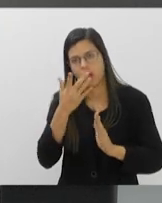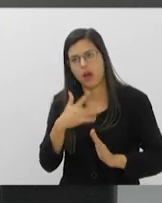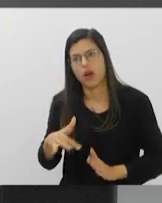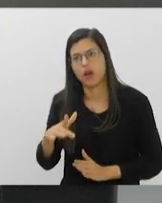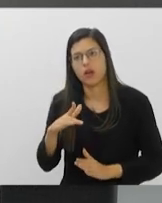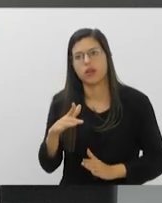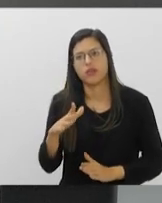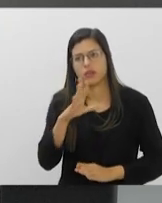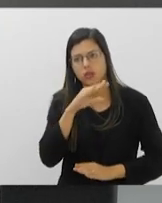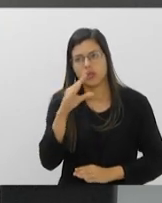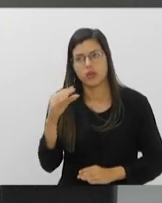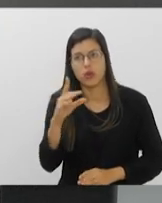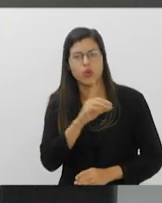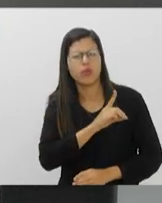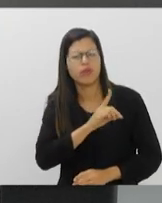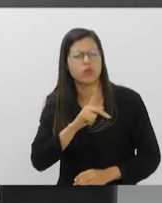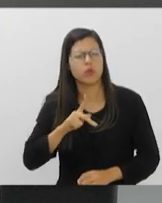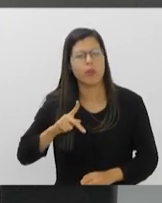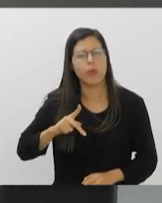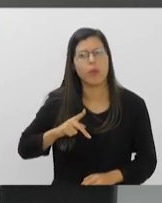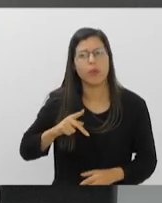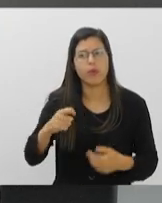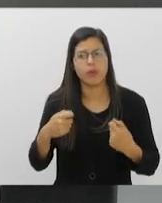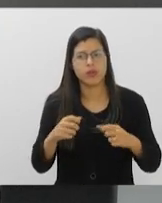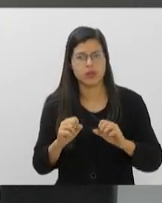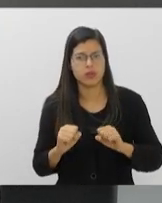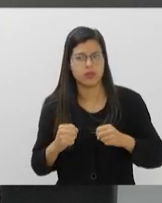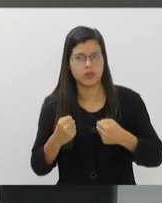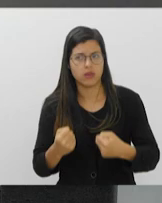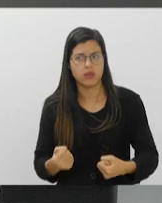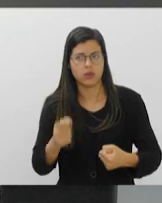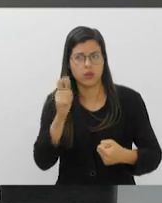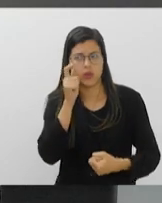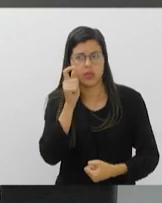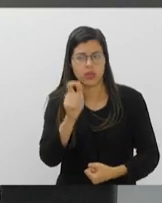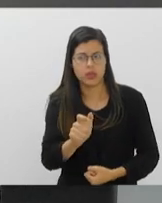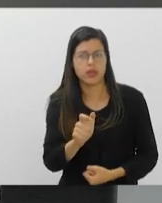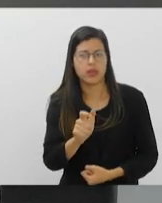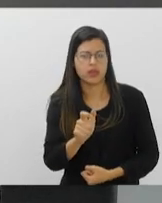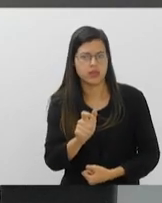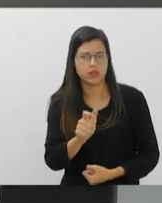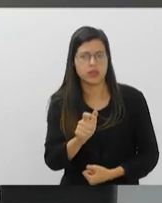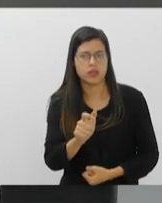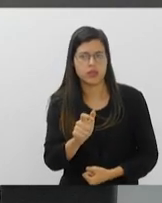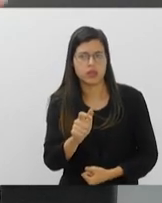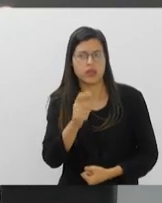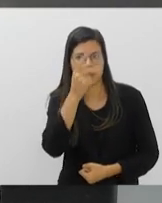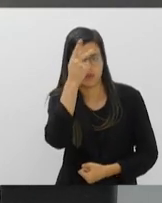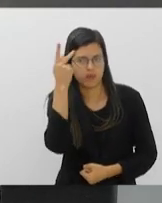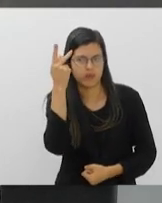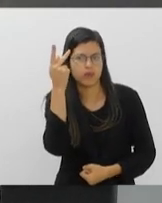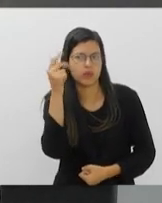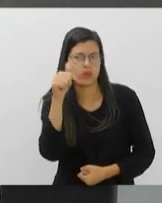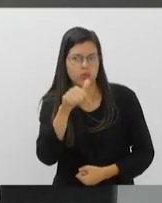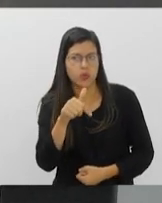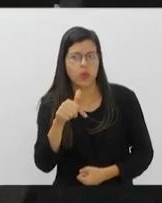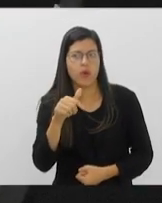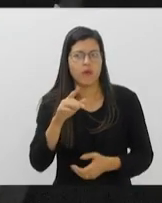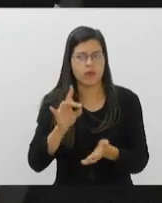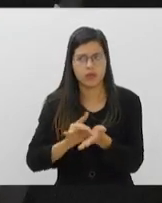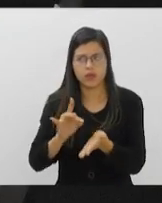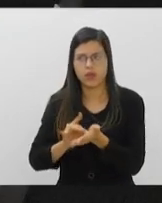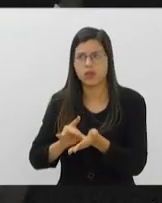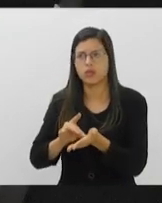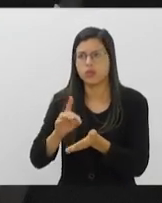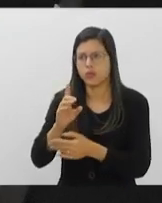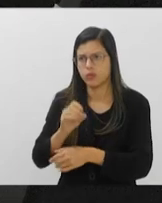o defensor público o defensor público tem que defender o interesse do seu constituinte verdade Doutora eufrasia a esmagadora